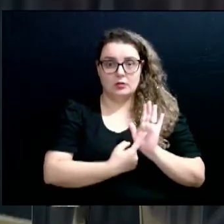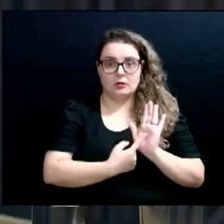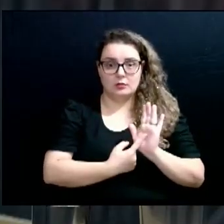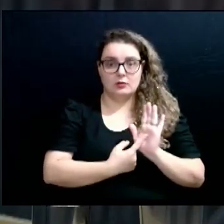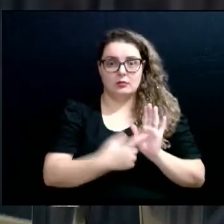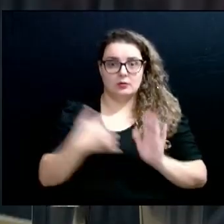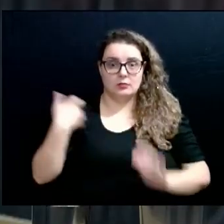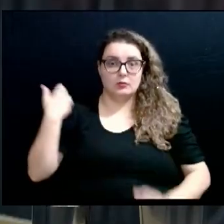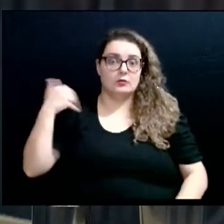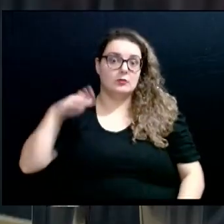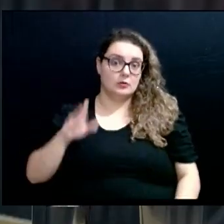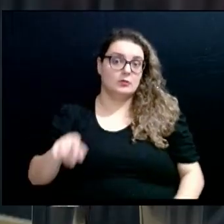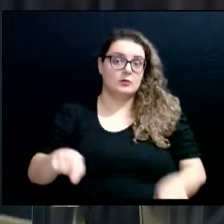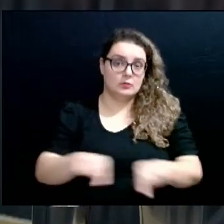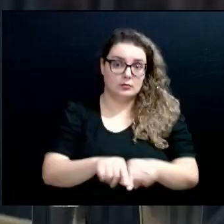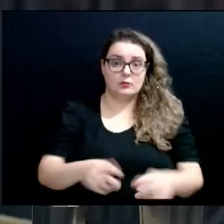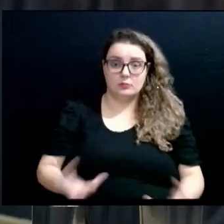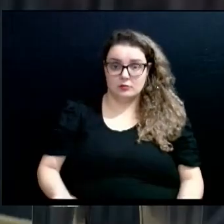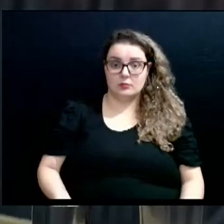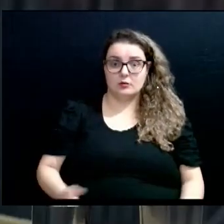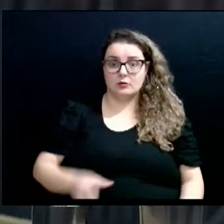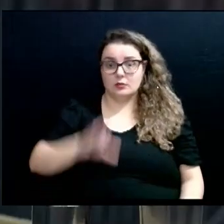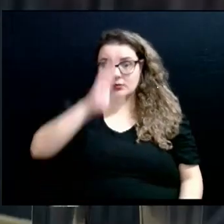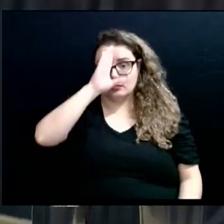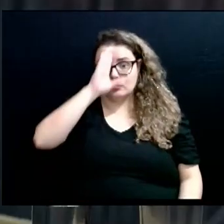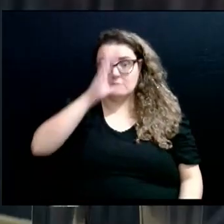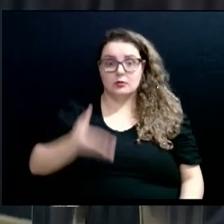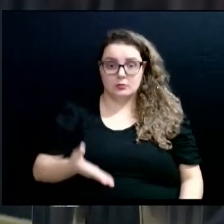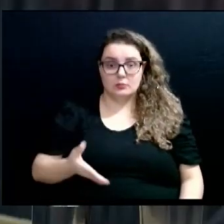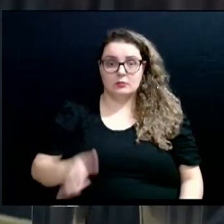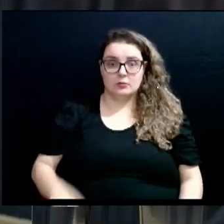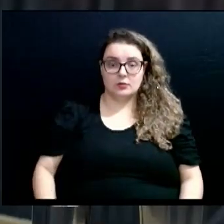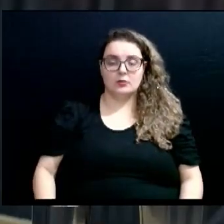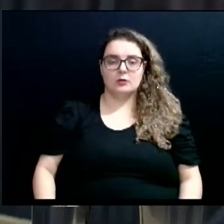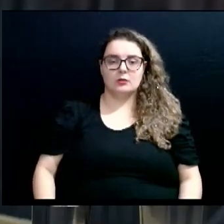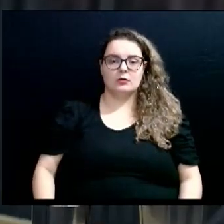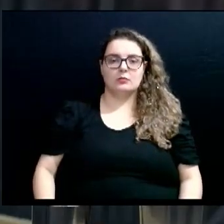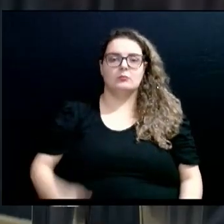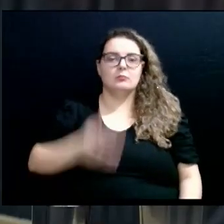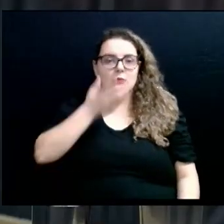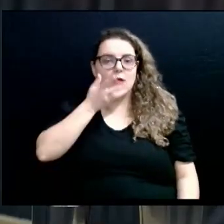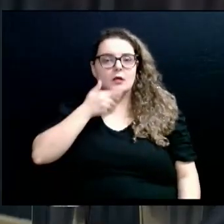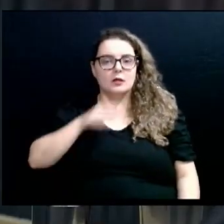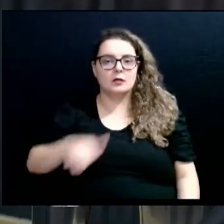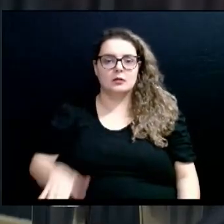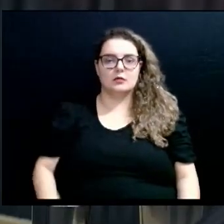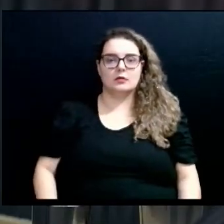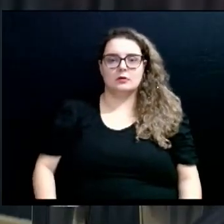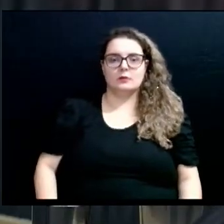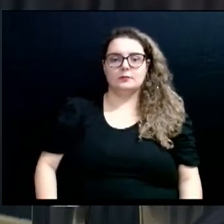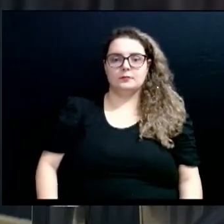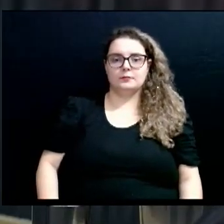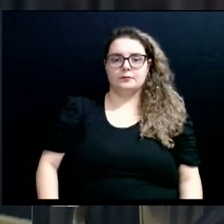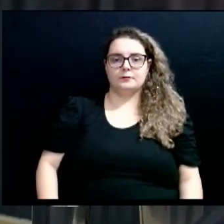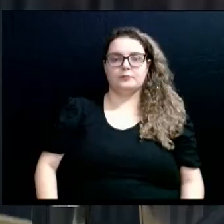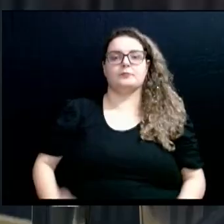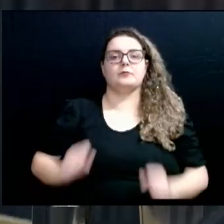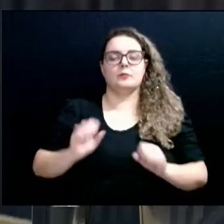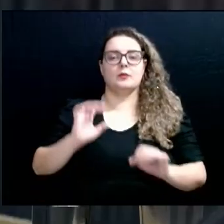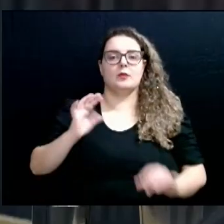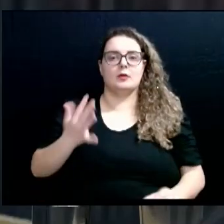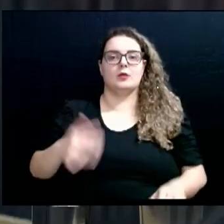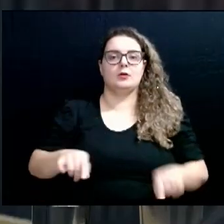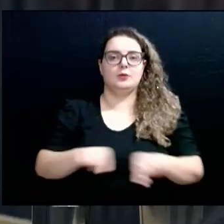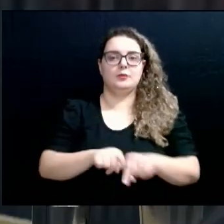né? Principalmente por ele ser responsável por aquela Sim. criança. Então, isso pode acontecer, né? E é também importante